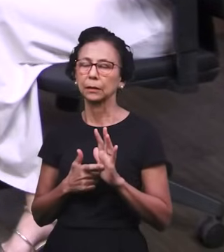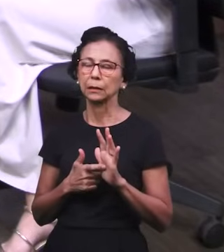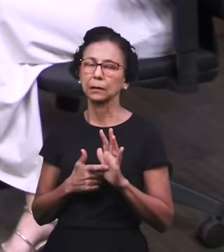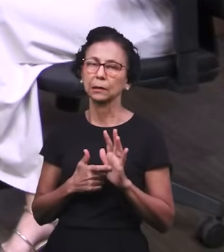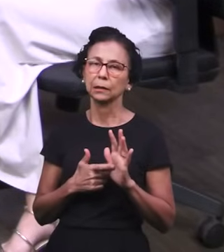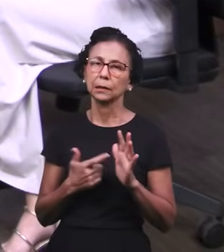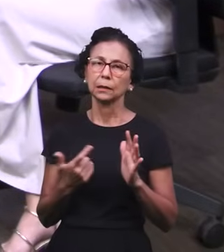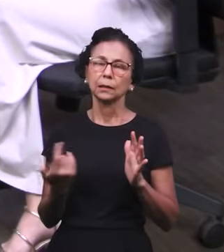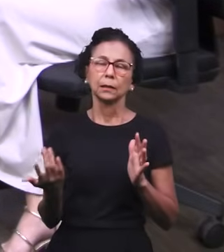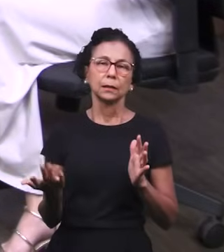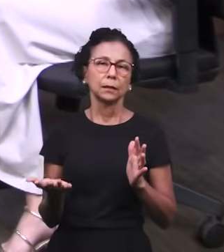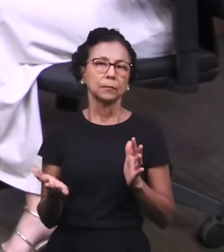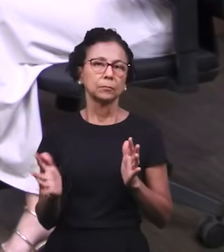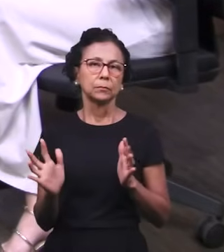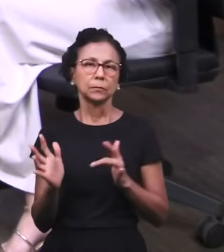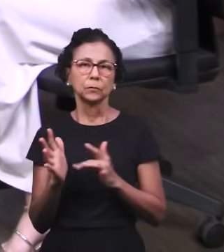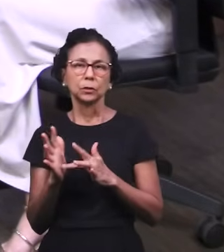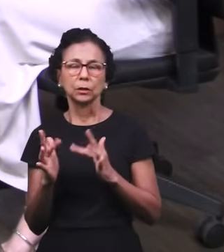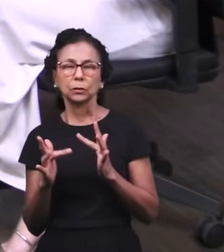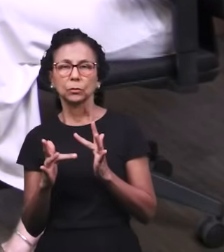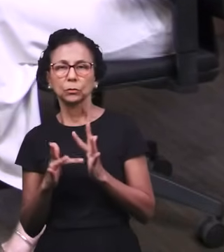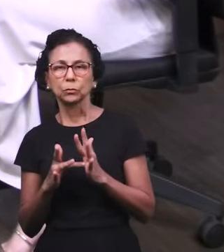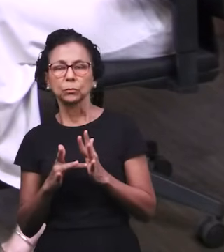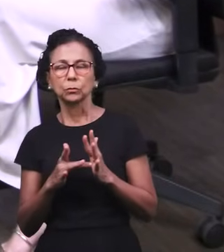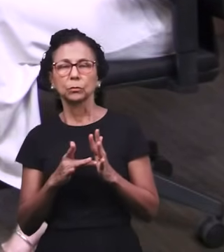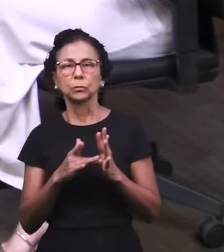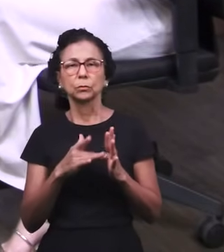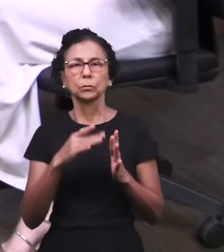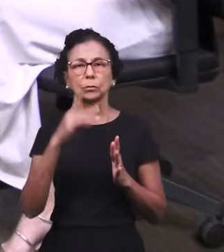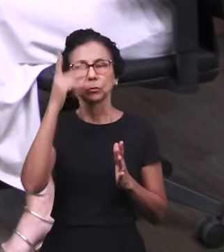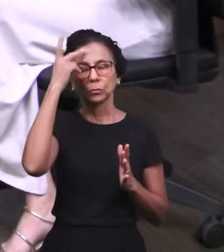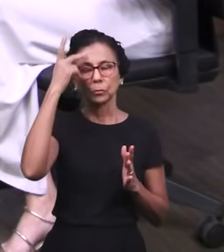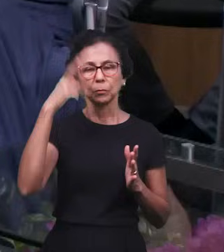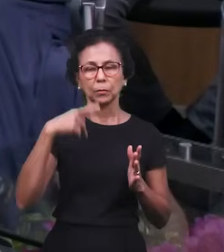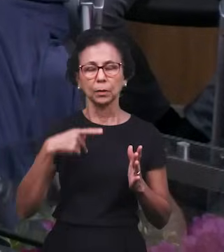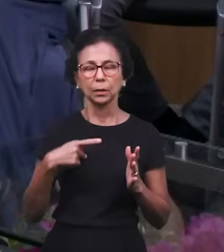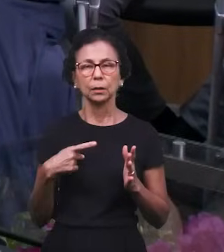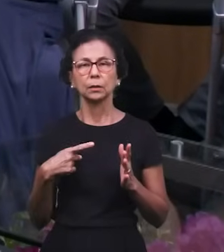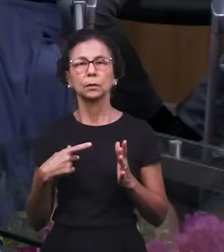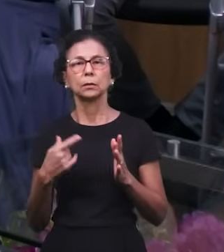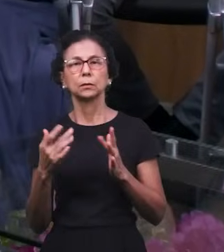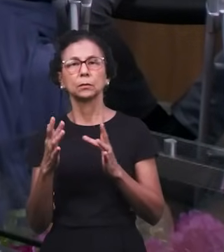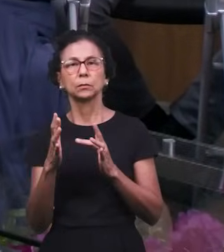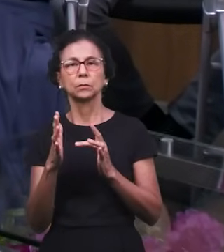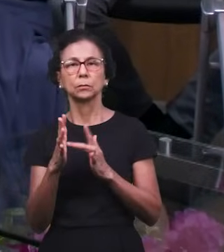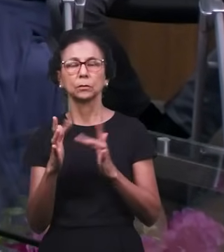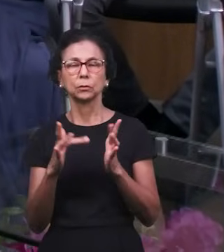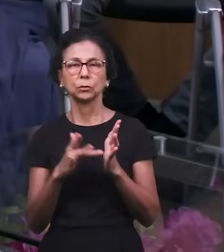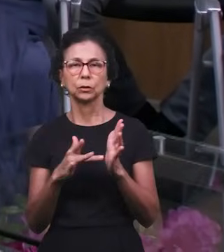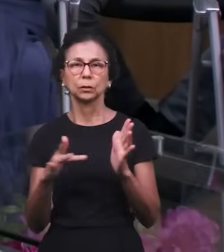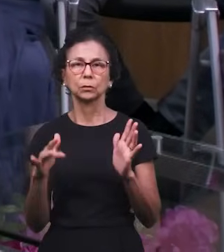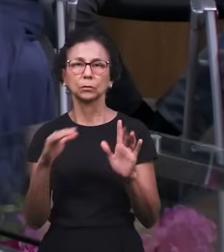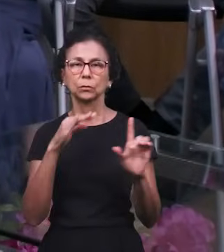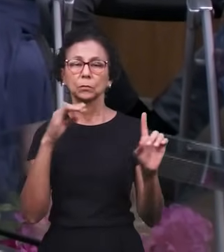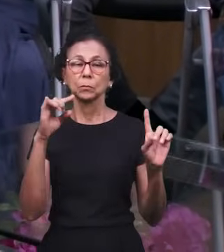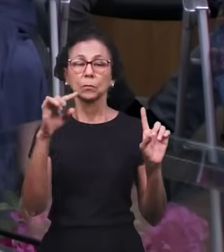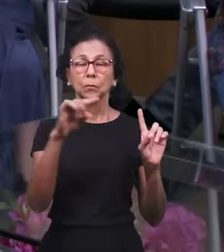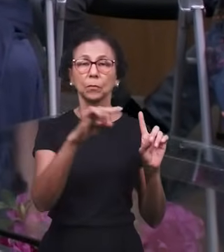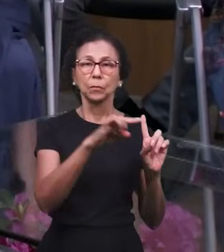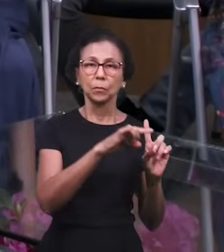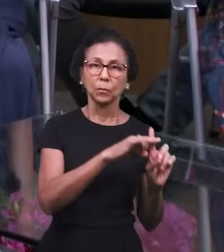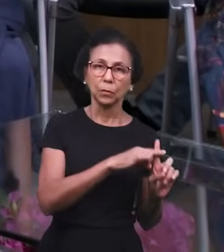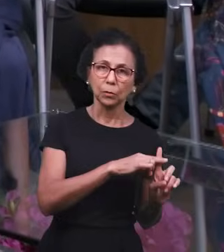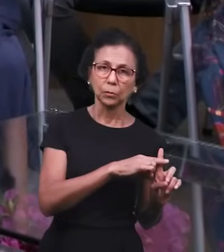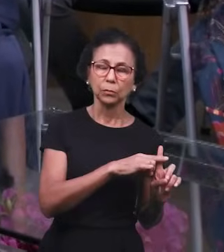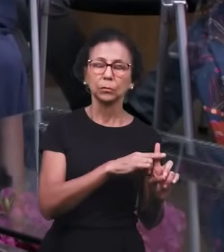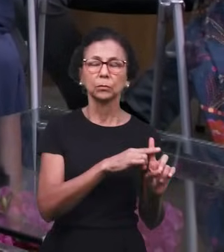Espírito Santo de Deus vem para conduzir a igreja agora, né, você tem essa nova dispensação onde o Espírito Santo de Deus vem agora para conduzir a igreja